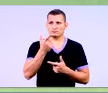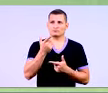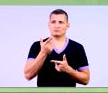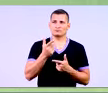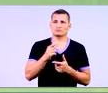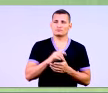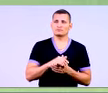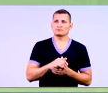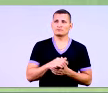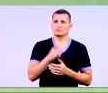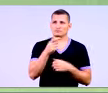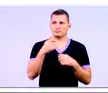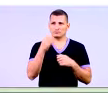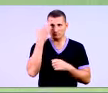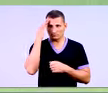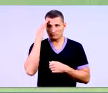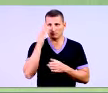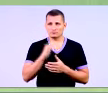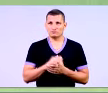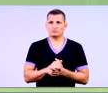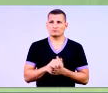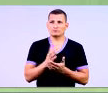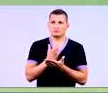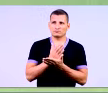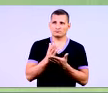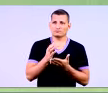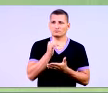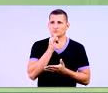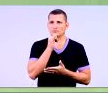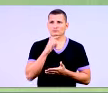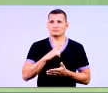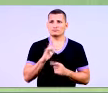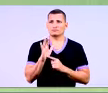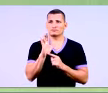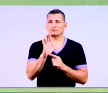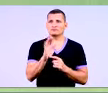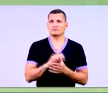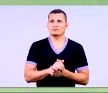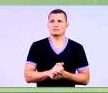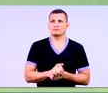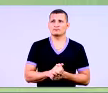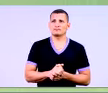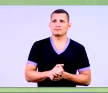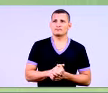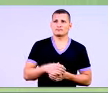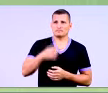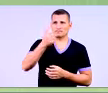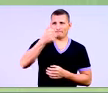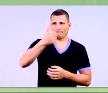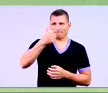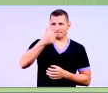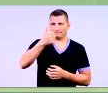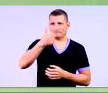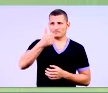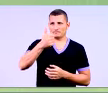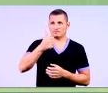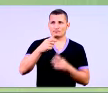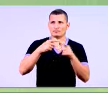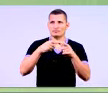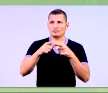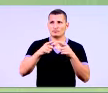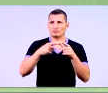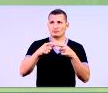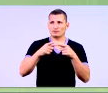las aqui nós temos alguns exemplos olha a ordem de precedência prioridade 1 o asterisco